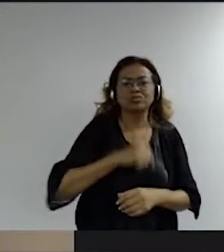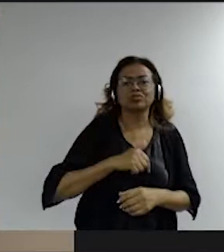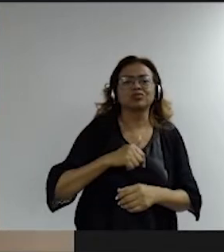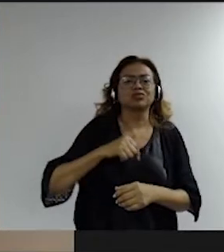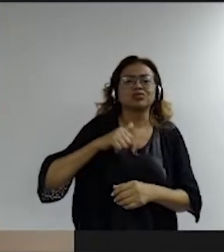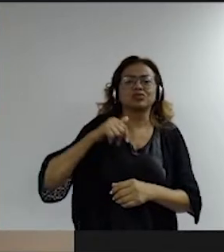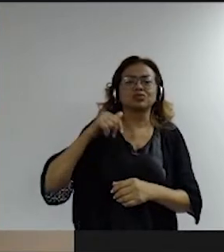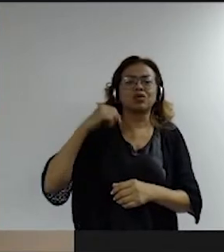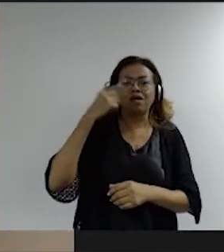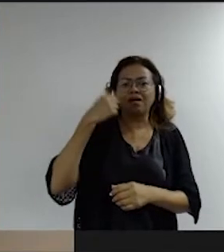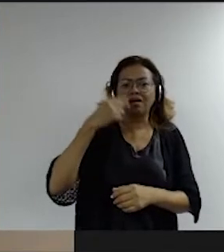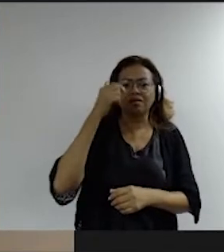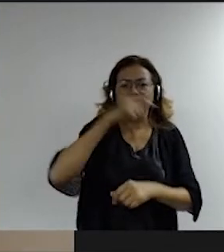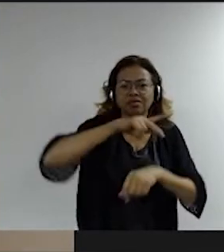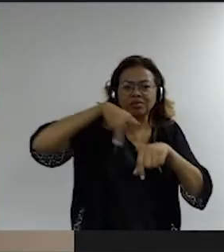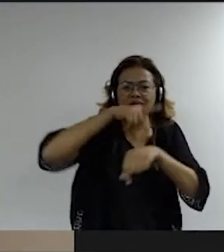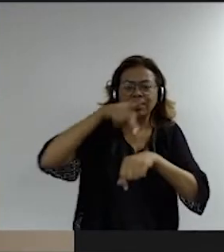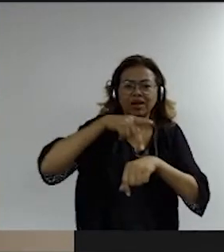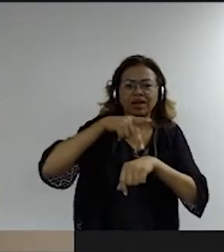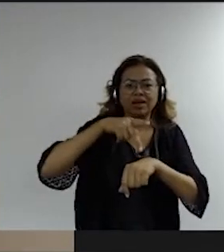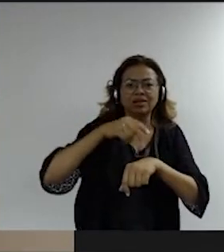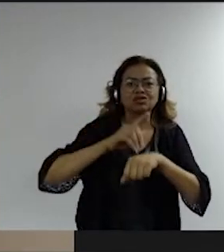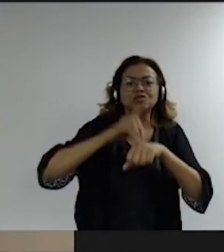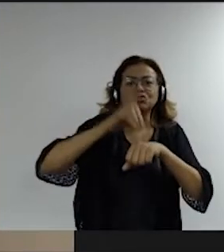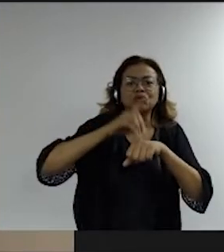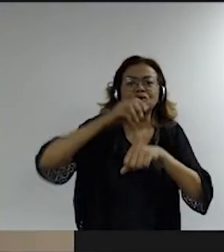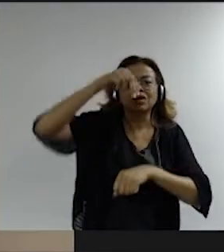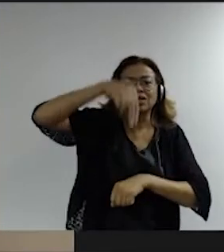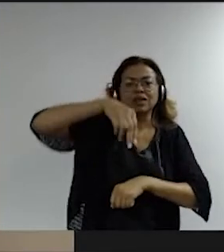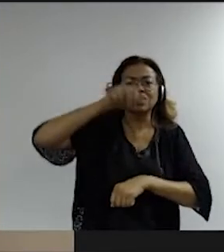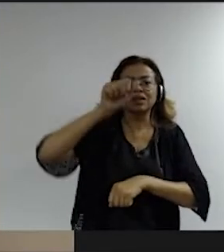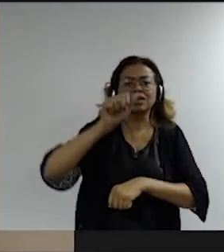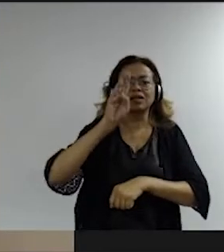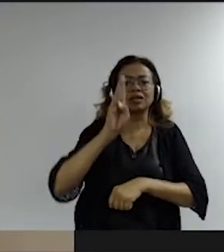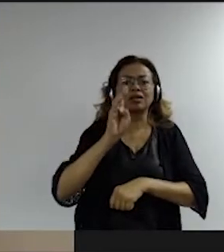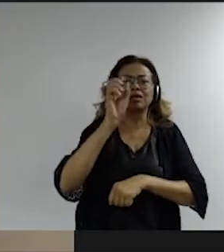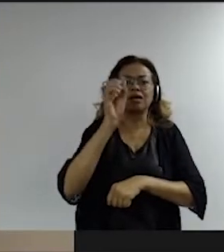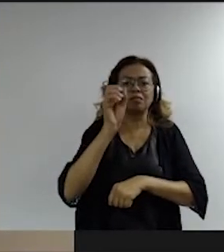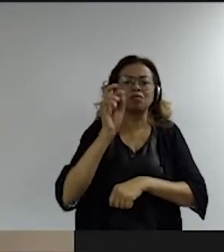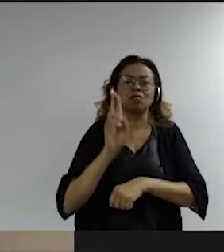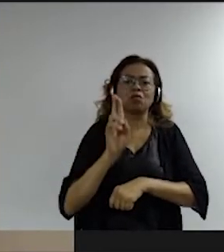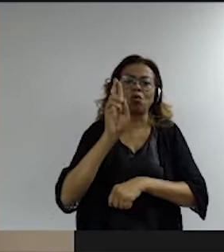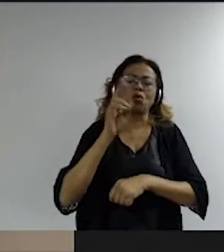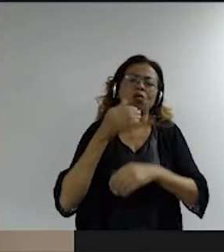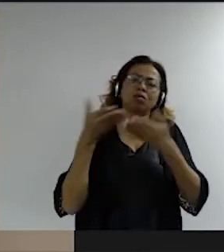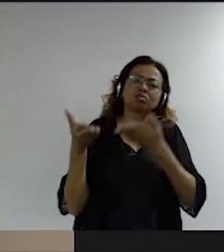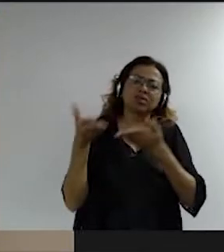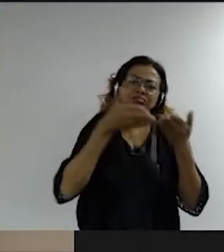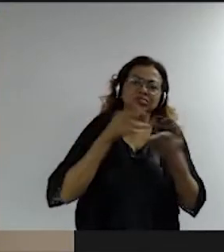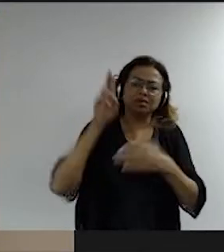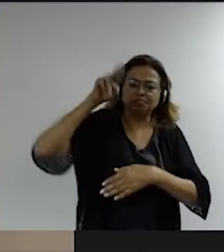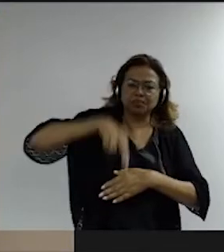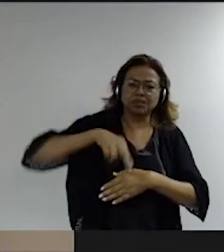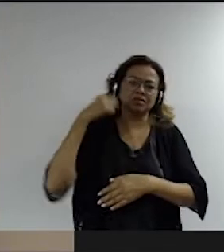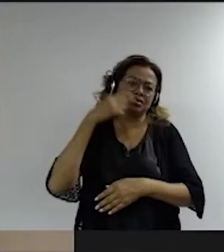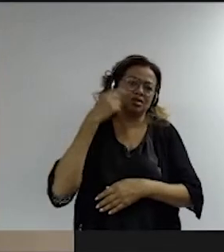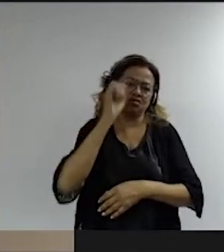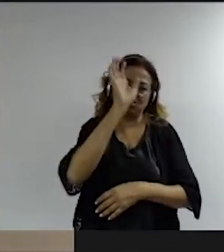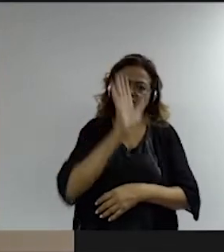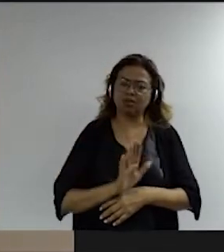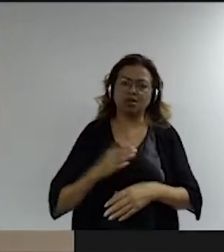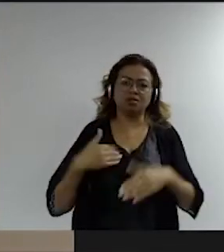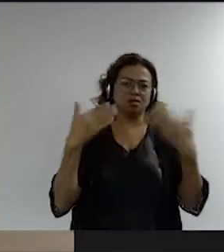Bulhões, que representa a nossa comissão, preside a Comissão da República, Defesa da República e da Democracia.